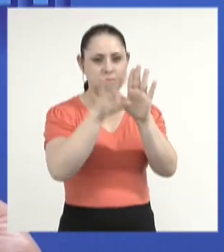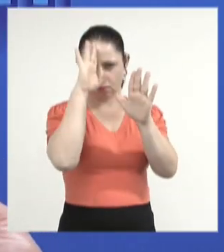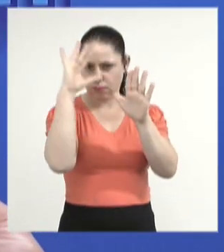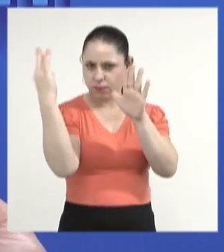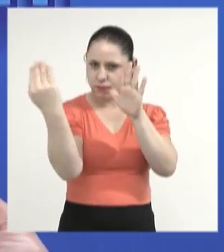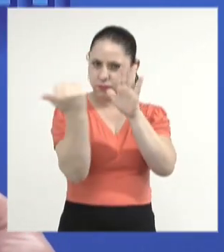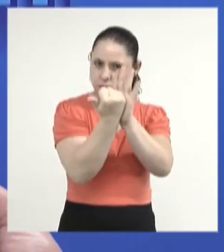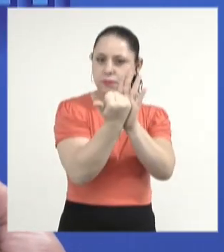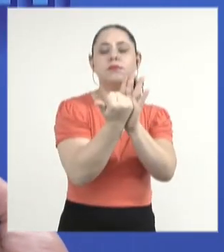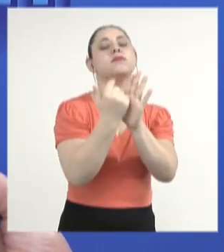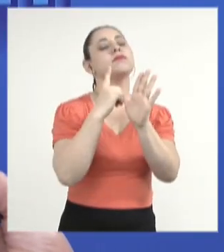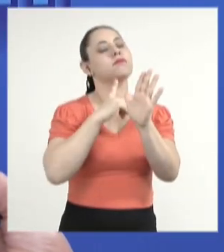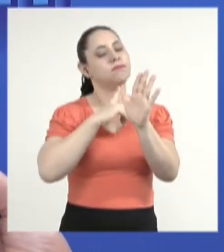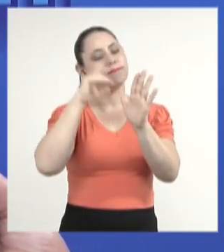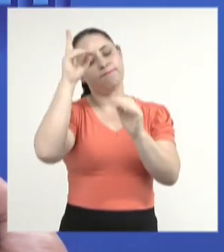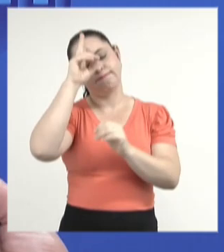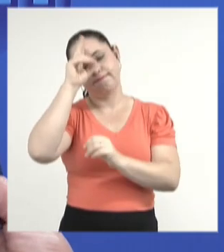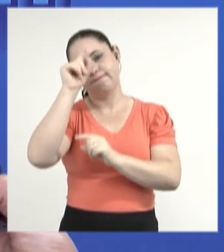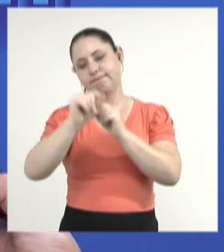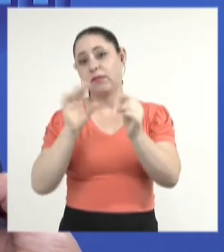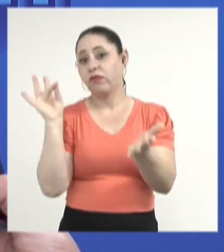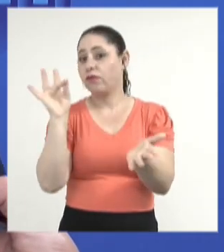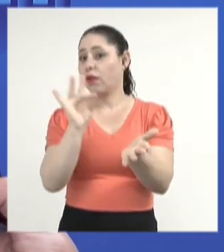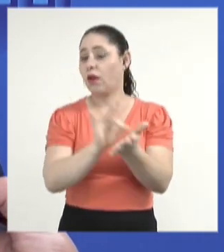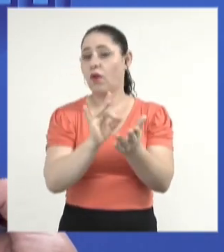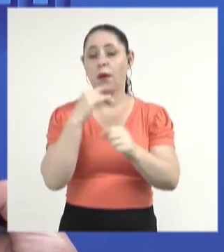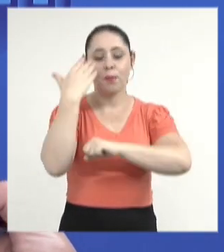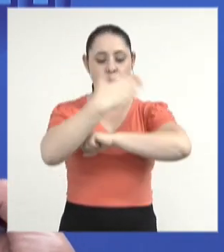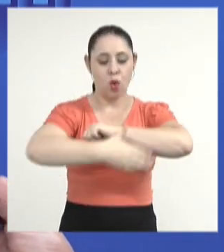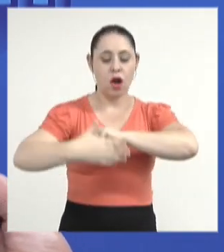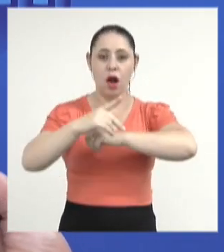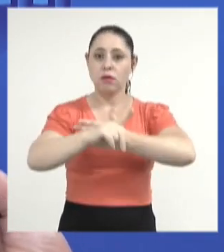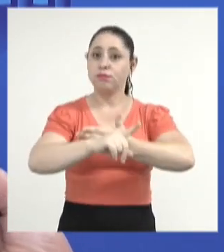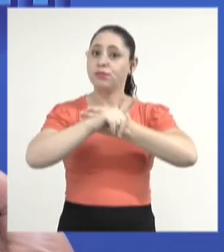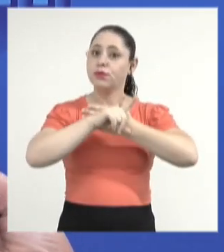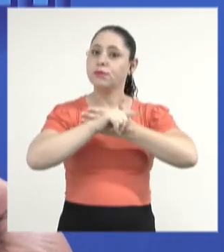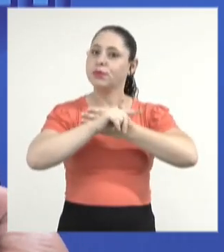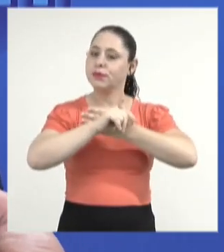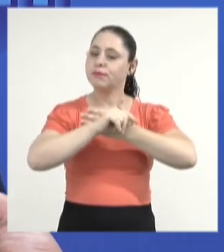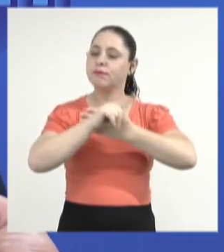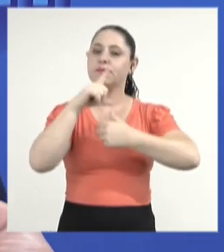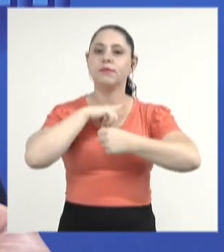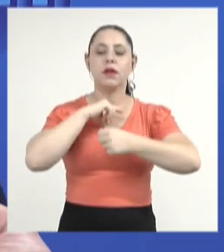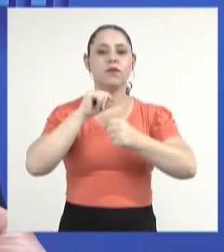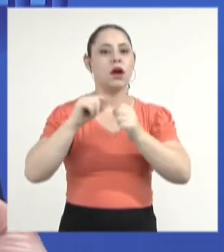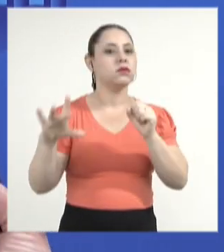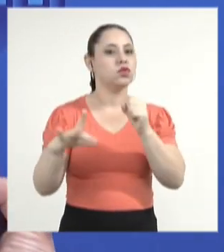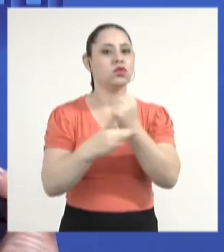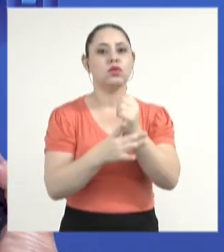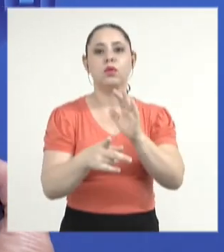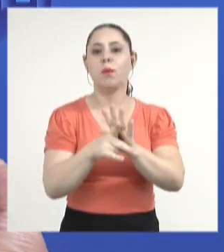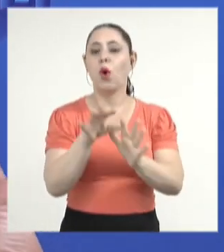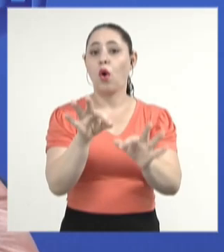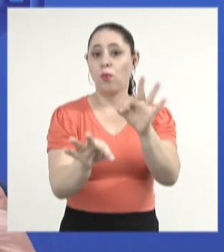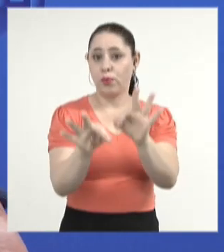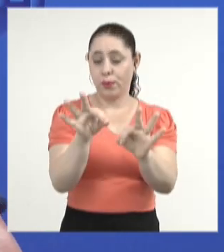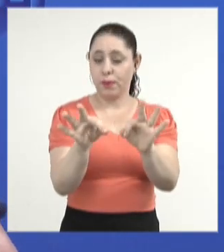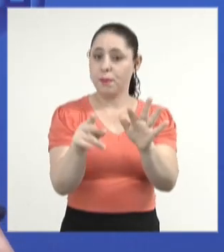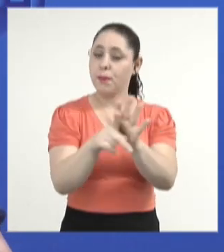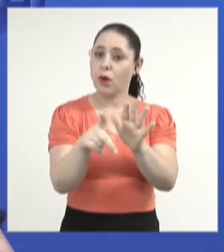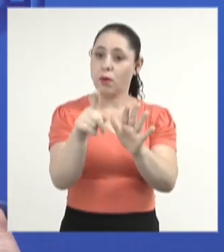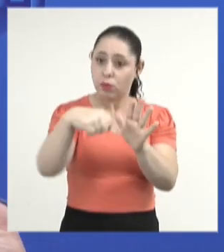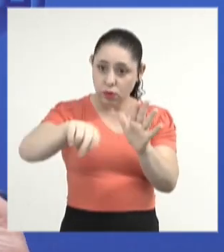histórica, uma lei que de fato vai proteger o Pantanal, vai dar segurança